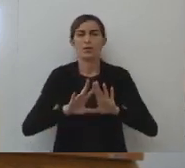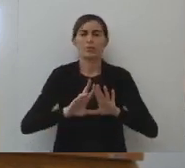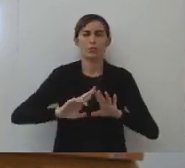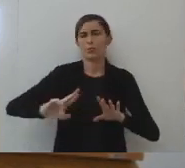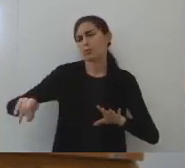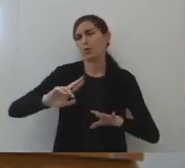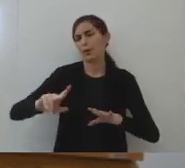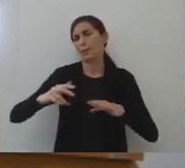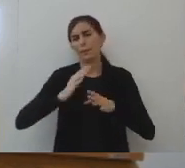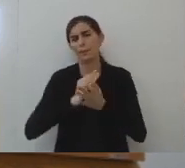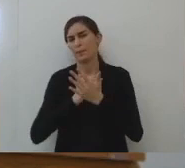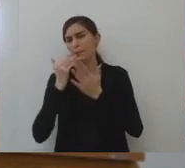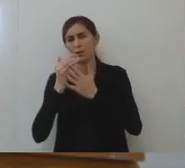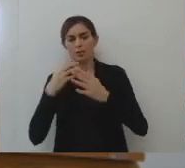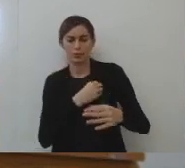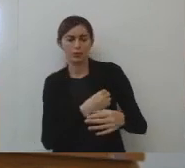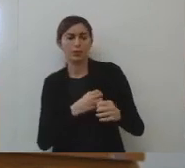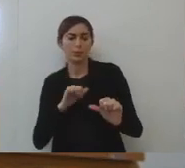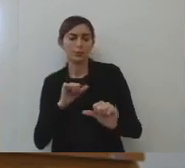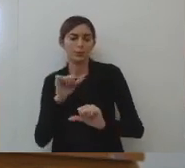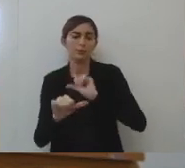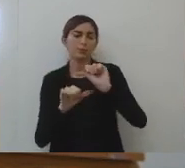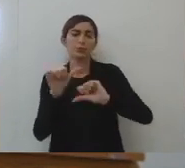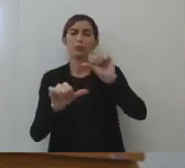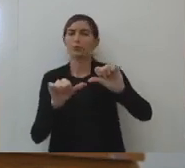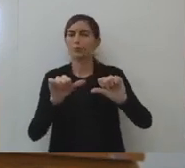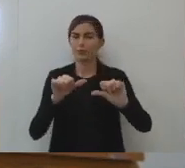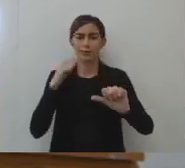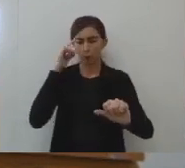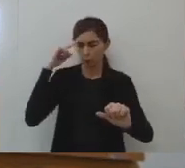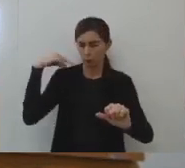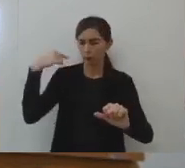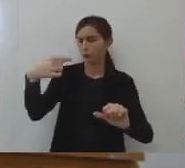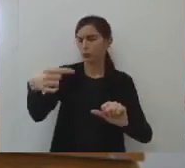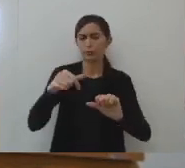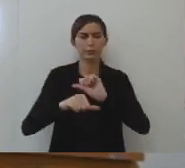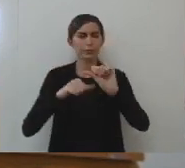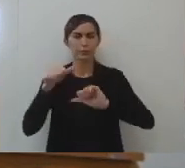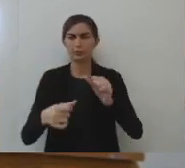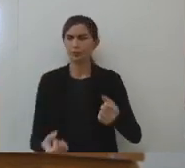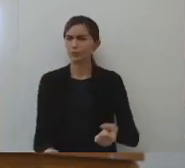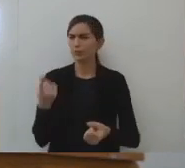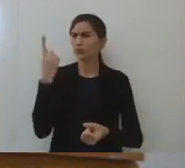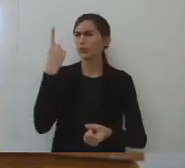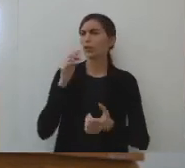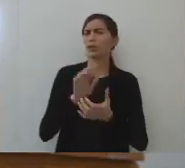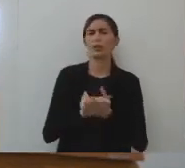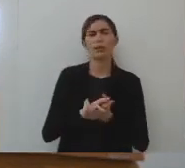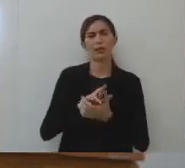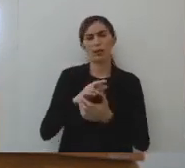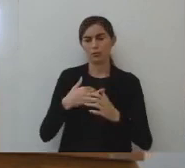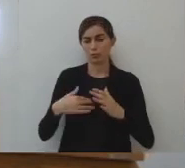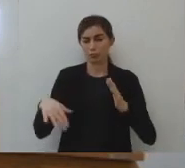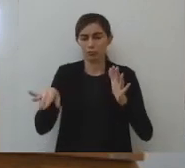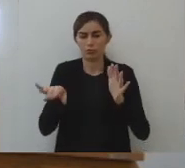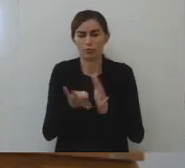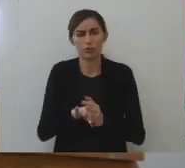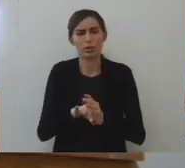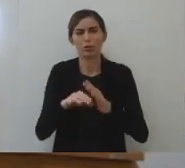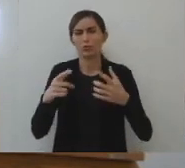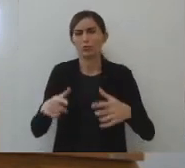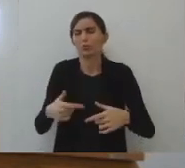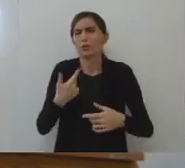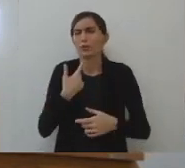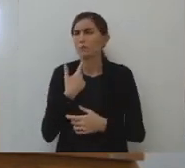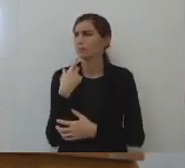ser mais natural, porque a vida muda o tempo todo, não é? E o estranhamento da realidade é quando a gente chega diante de um fato e diz